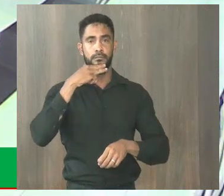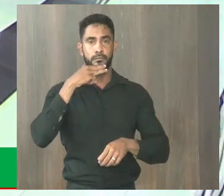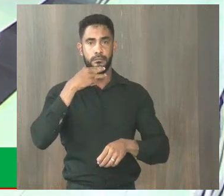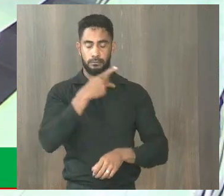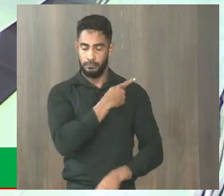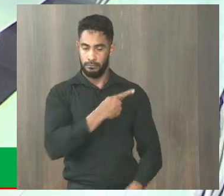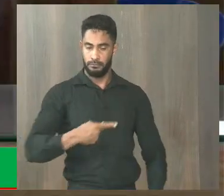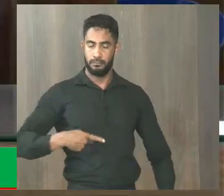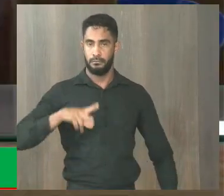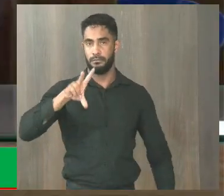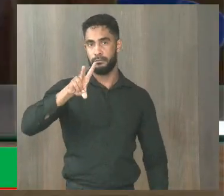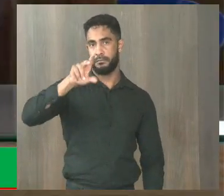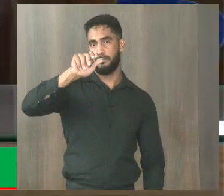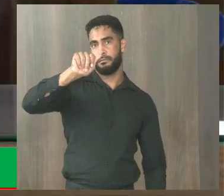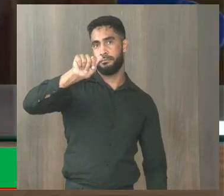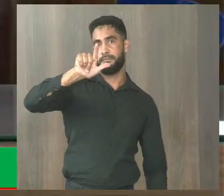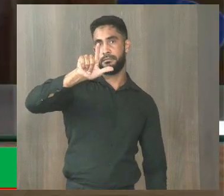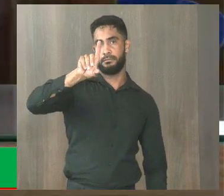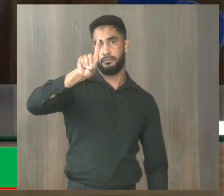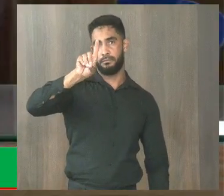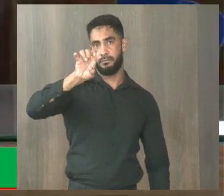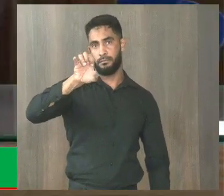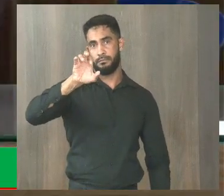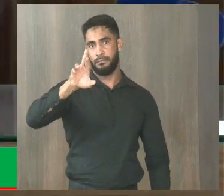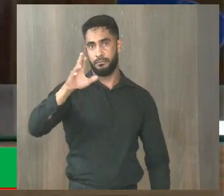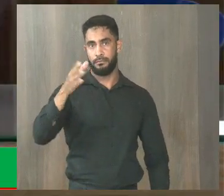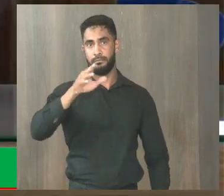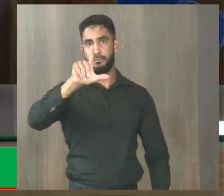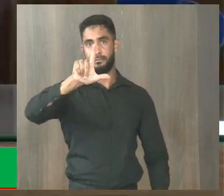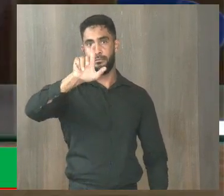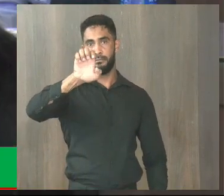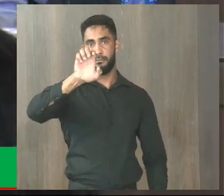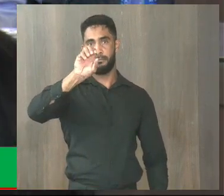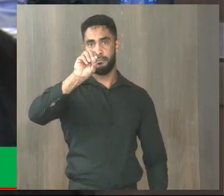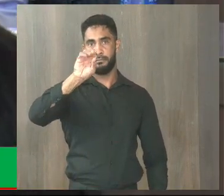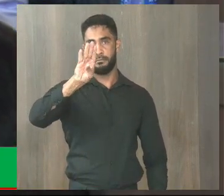Valdeir dos Santos Silva e relator Leobino Antunes de Bem.